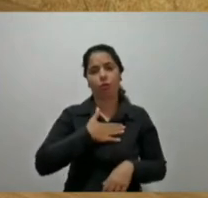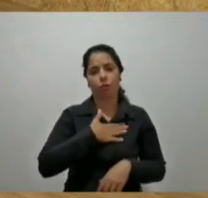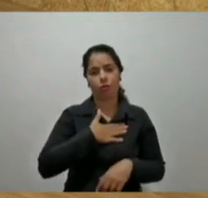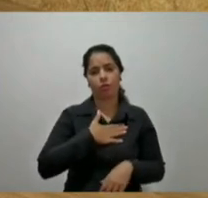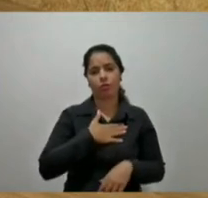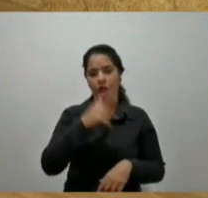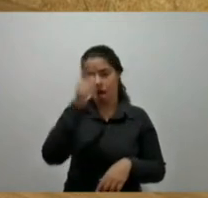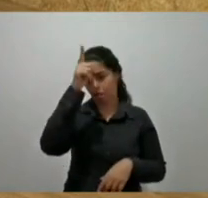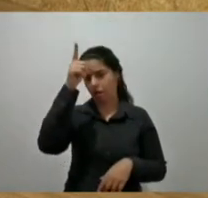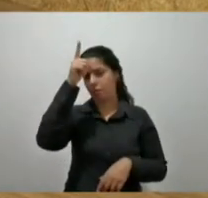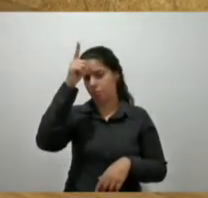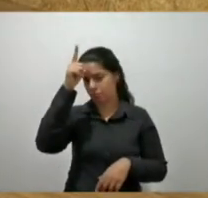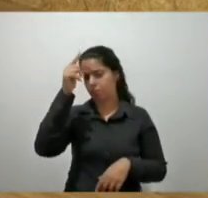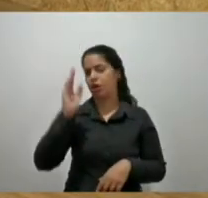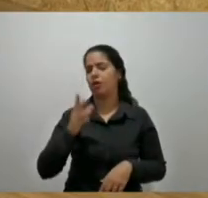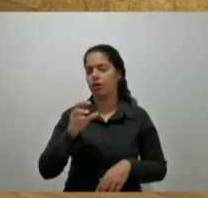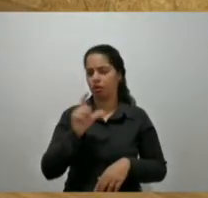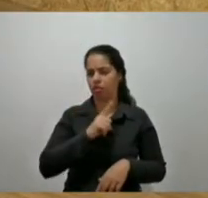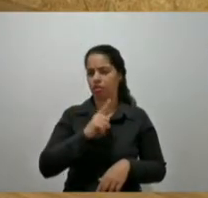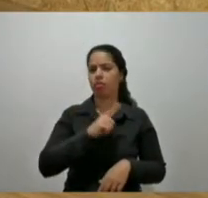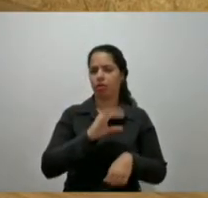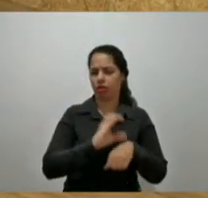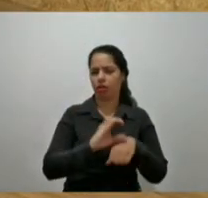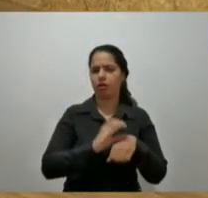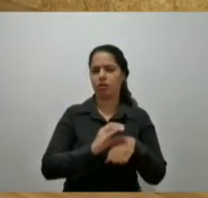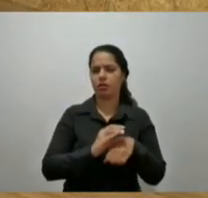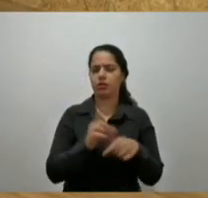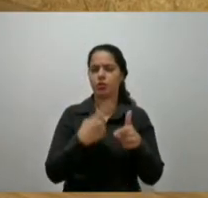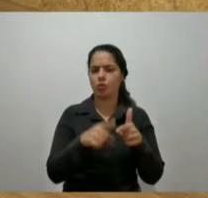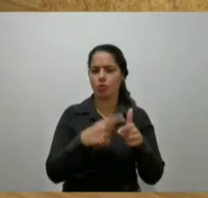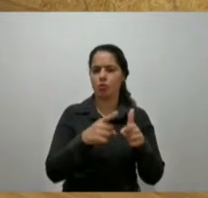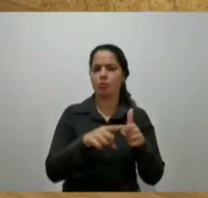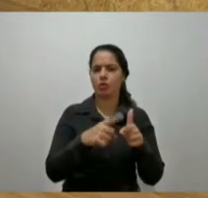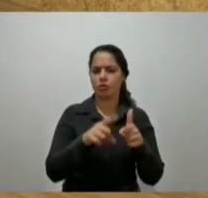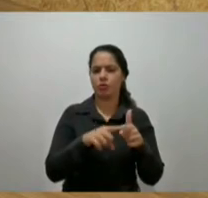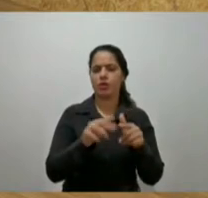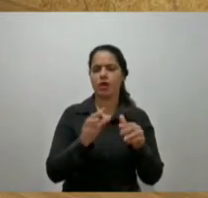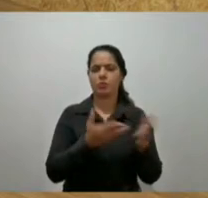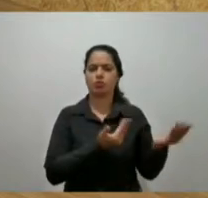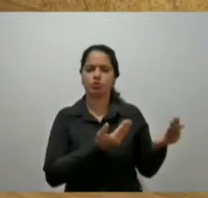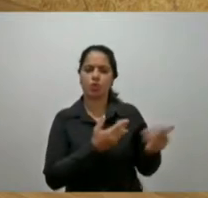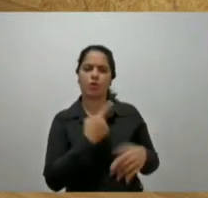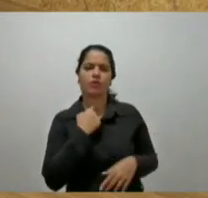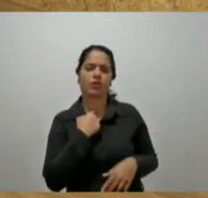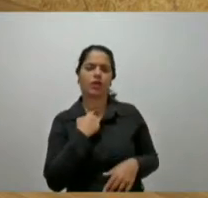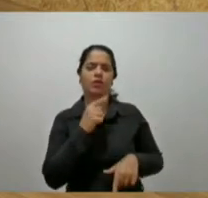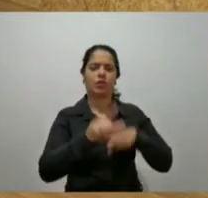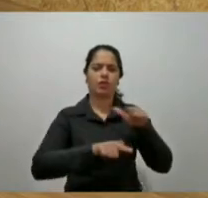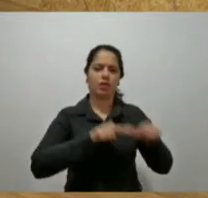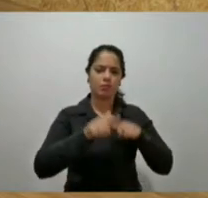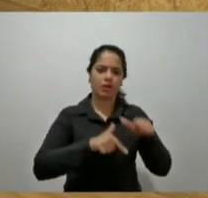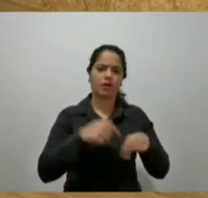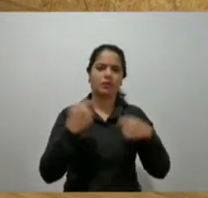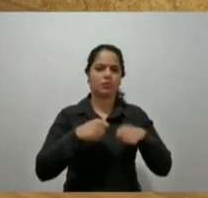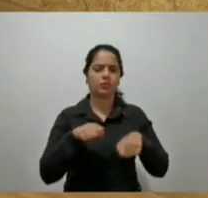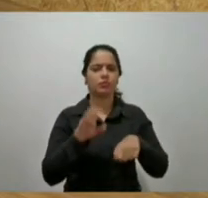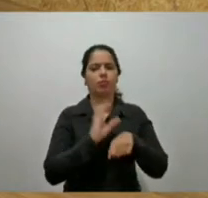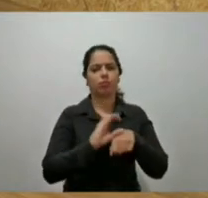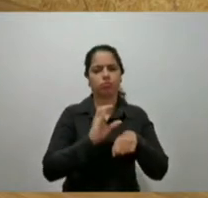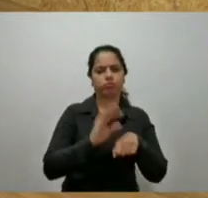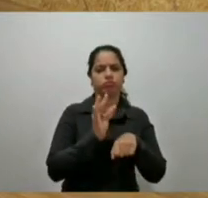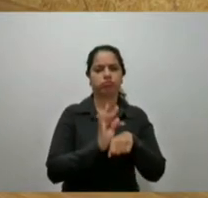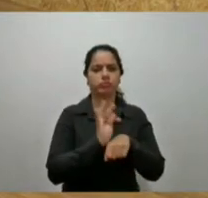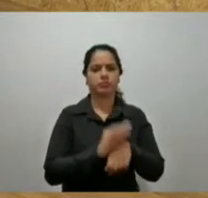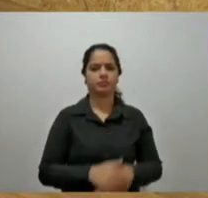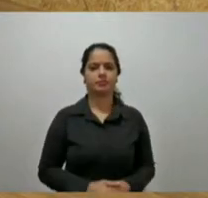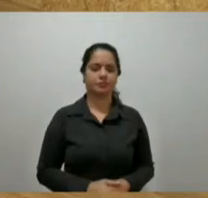resolve o problema na prática das pessoas, do jovem que é arrumar um bom emprego, né, e ter um bom treinamento para arrumar um bom emprego. Bacana. Aí, puxando o gancho